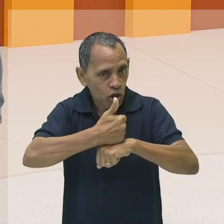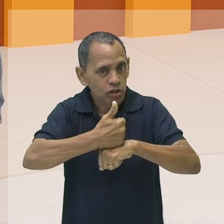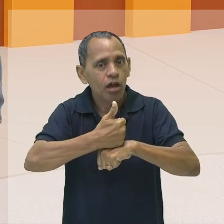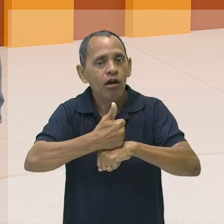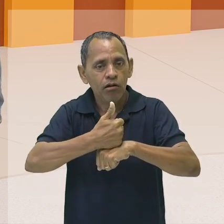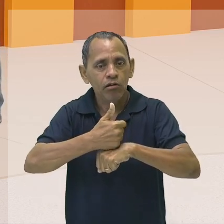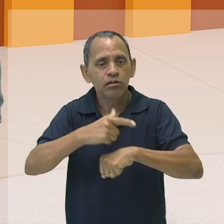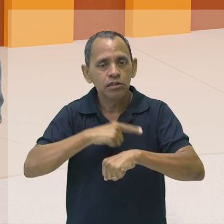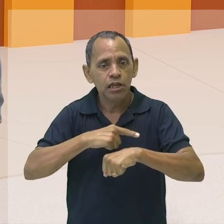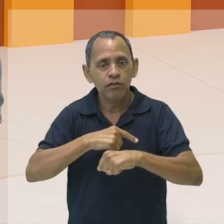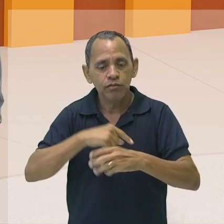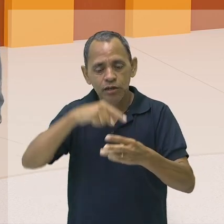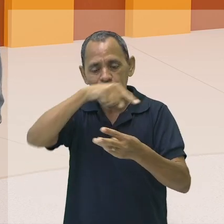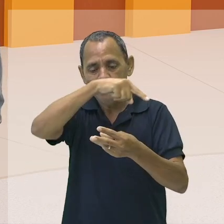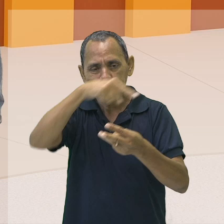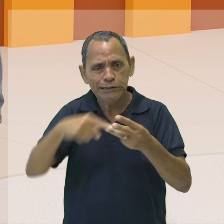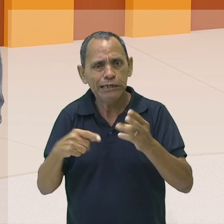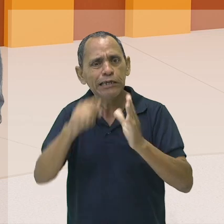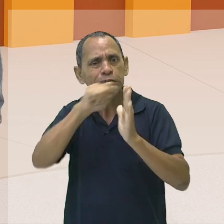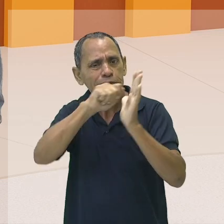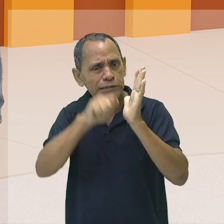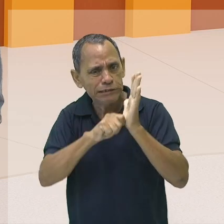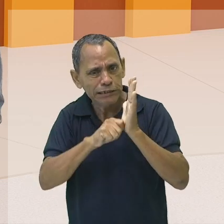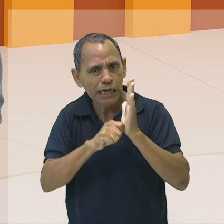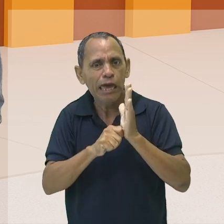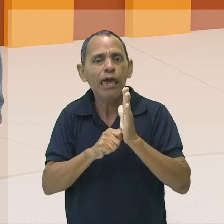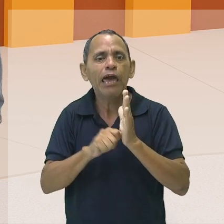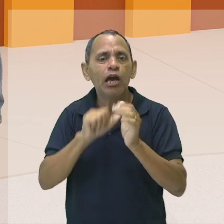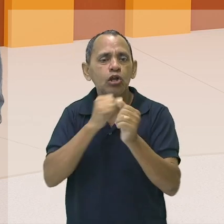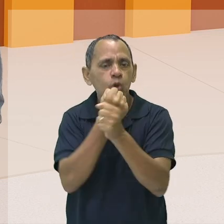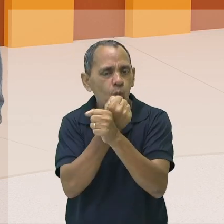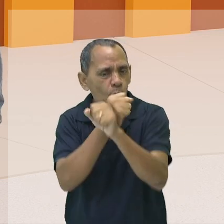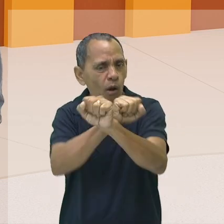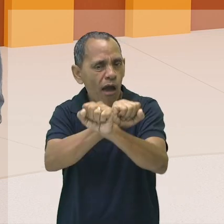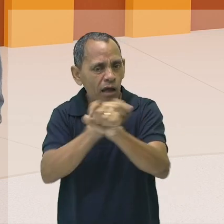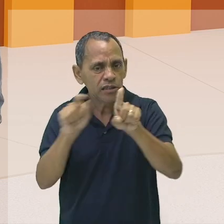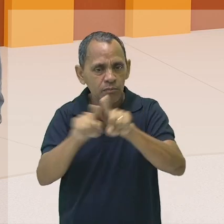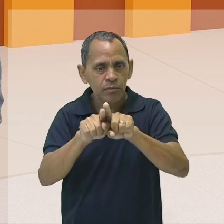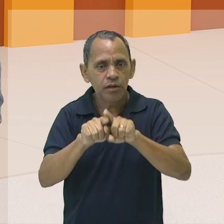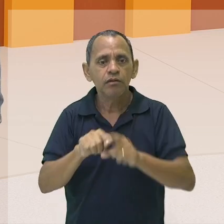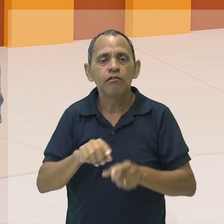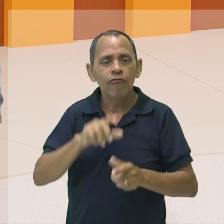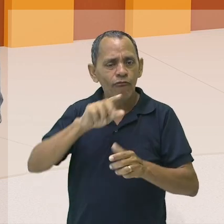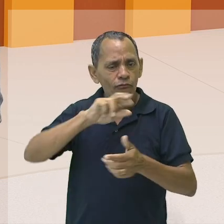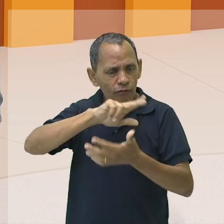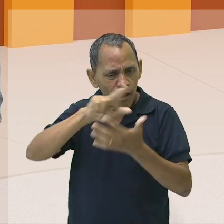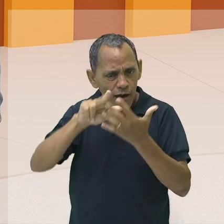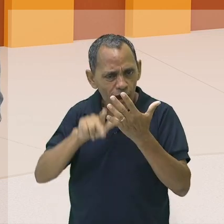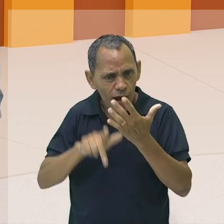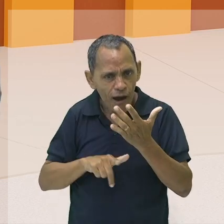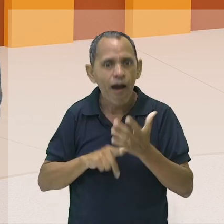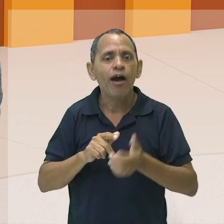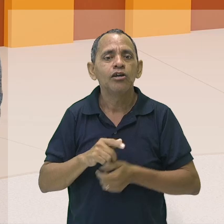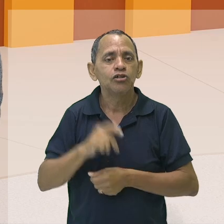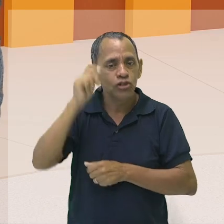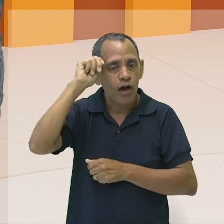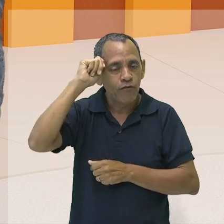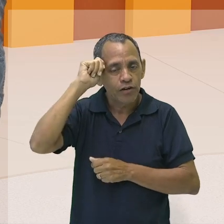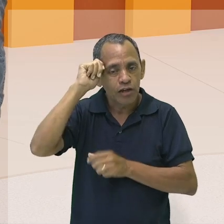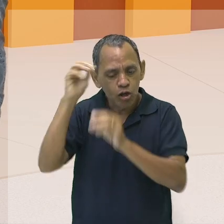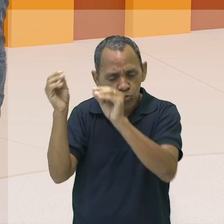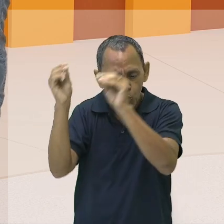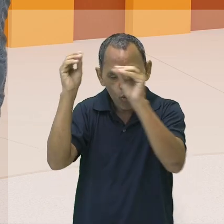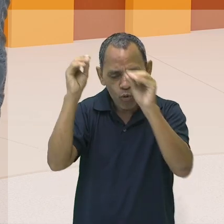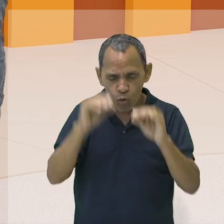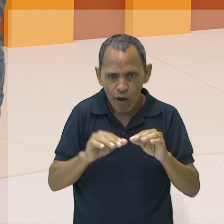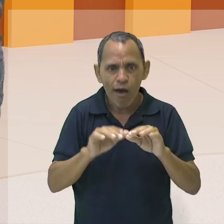ter 3 séculos de escravidão aí, que vão fazer com que milhares de africanos escravizados venham para o Brasil para desempenhar diversas